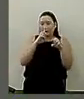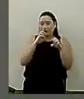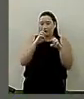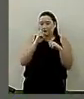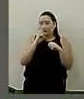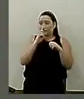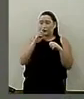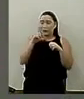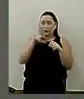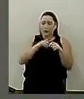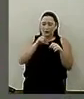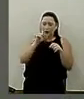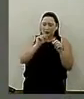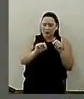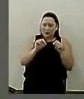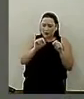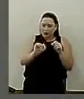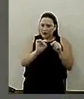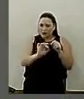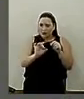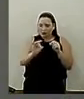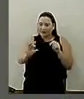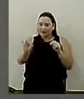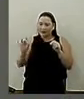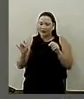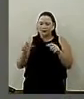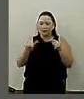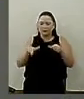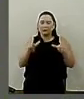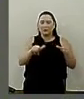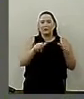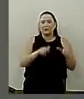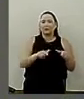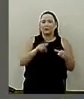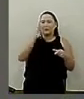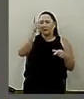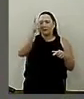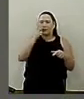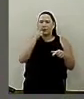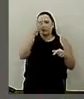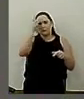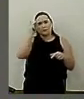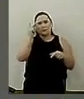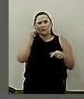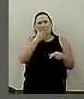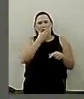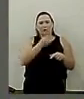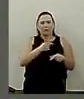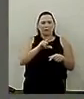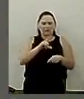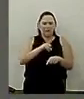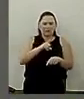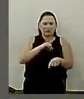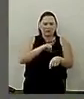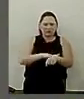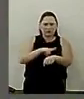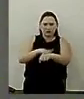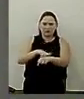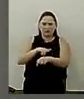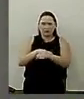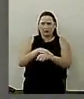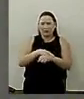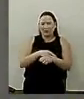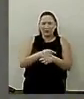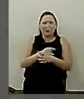marcar o território de Deus, e ficou todo mundo parecendo uns cachorrinhos, os homens fazendo xixi nos postes para dizer que